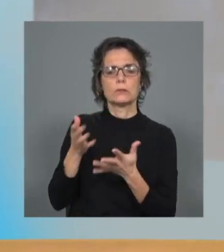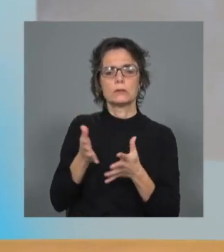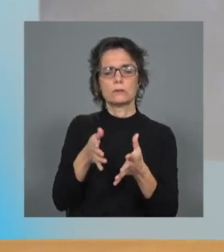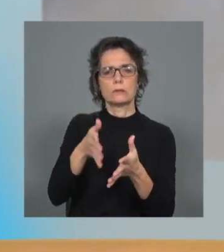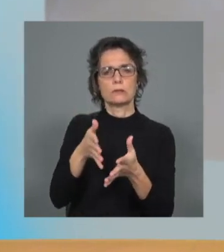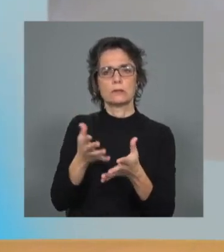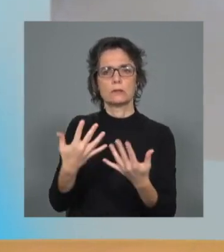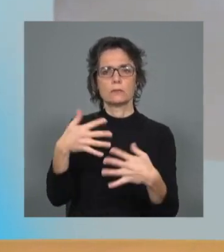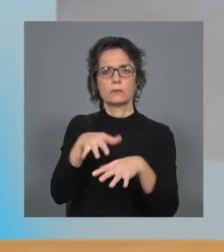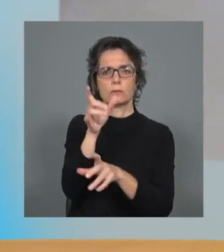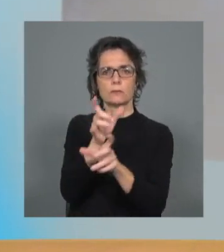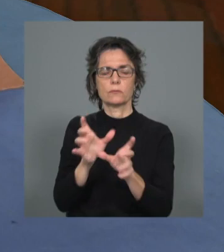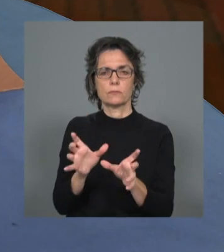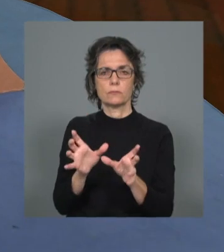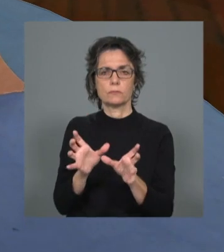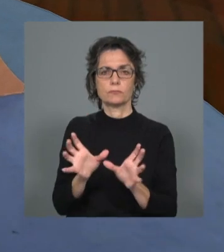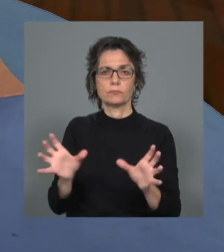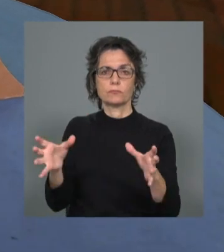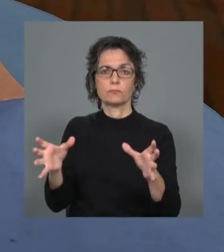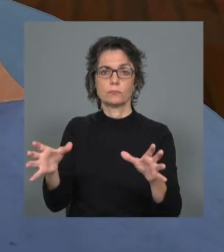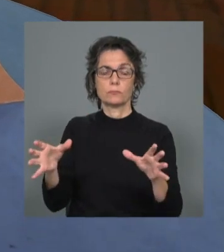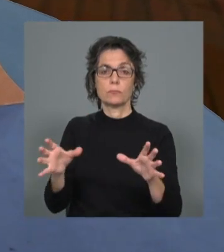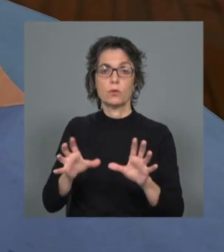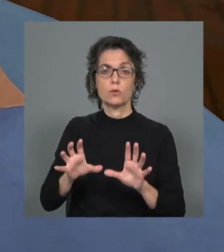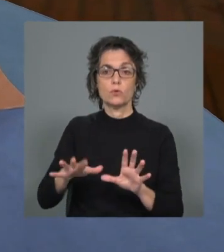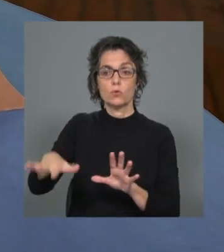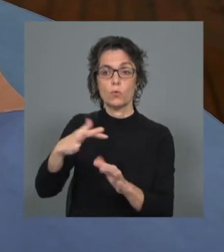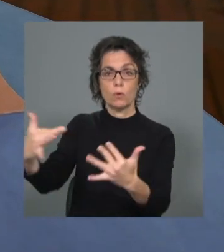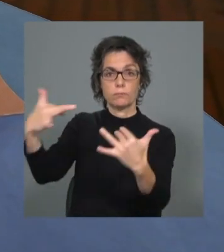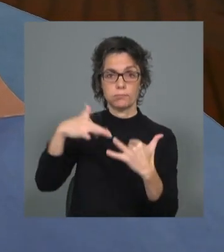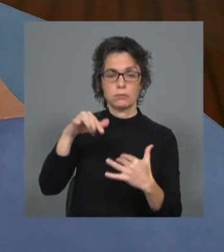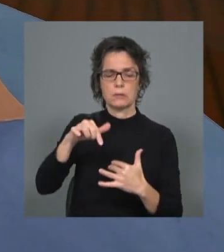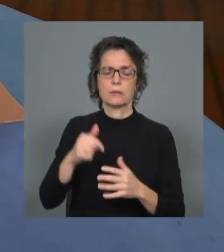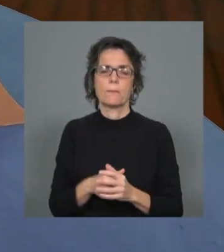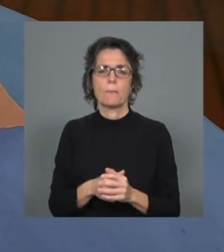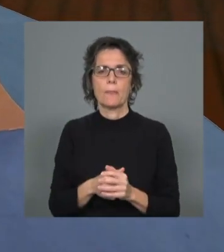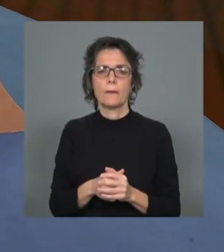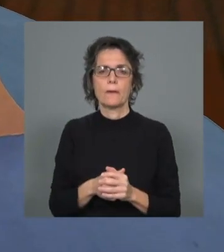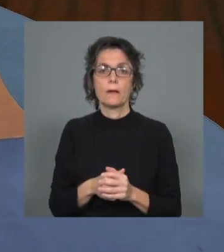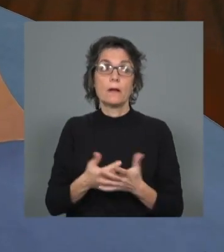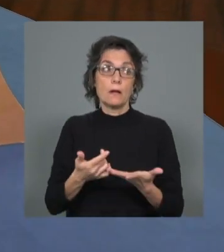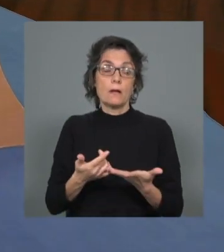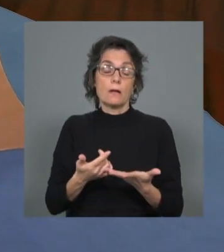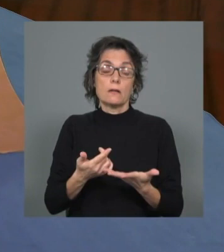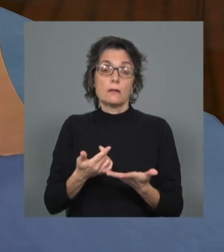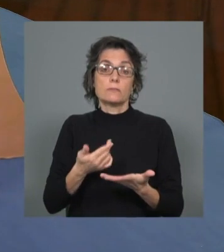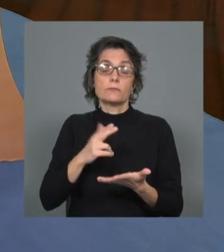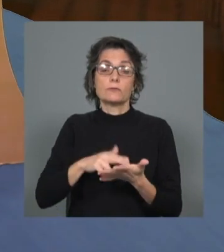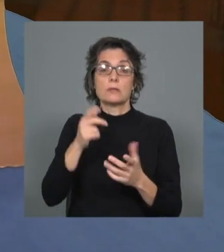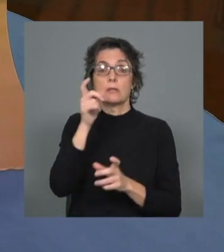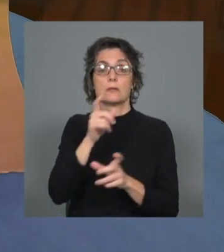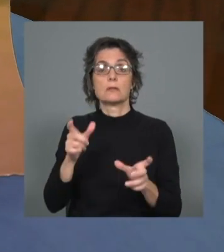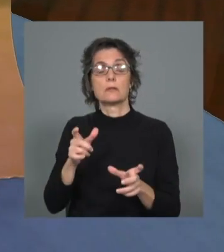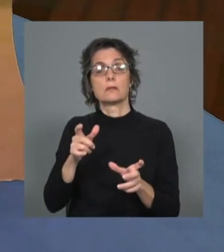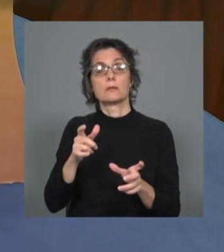na integração da população migrante. Efetivamente, ainda não é possível para a população estrangeira